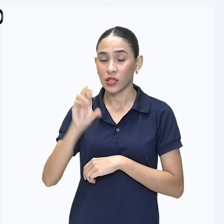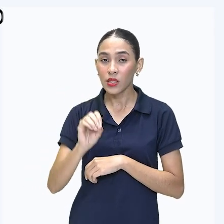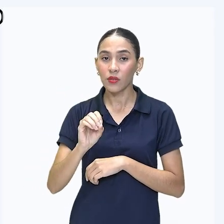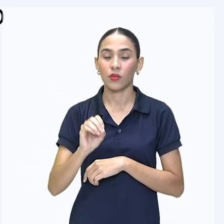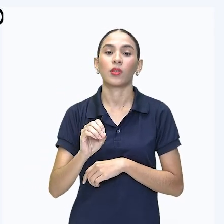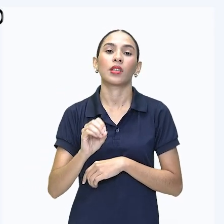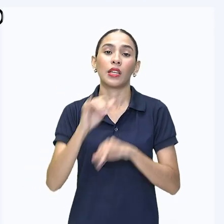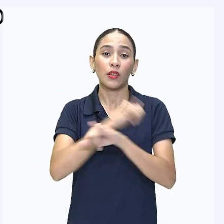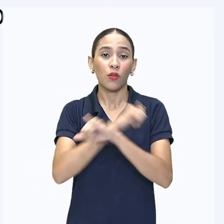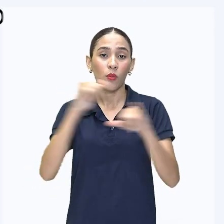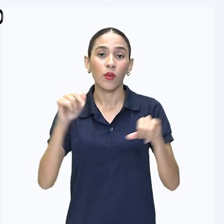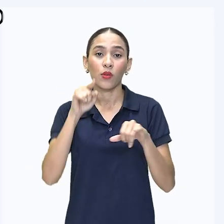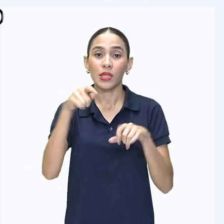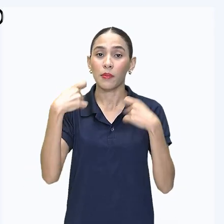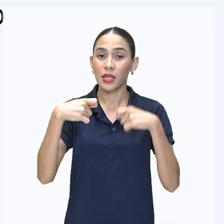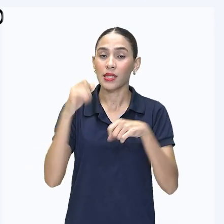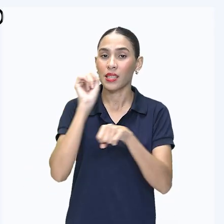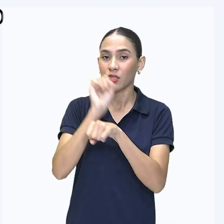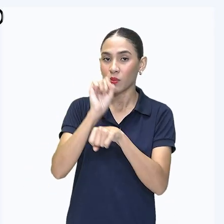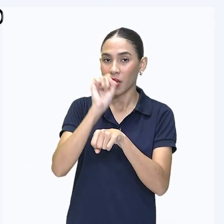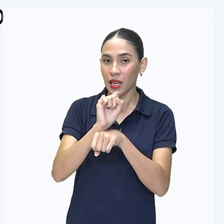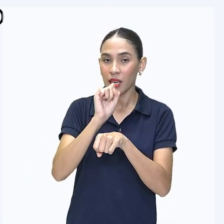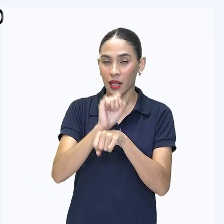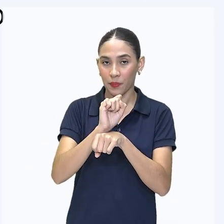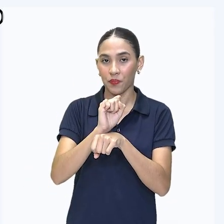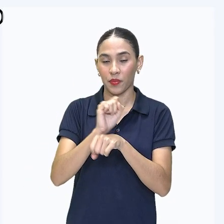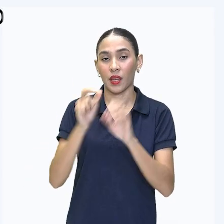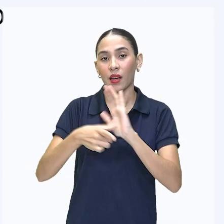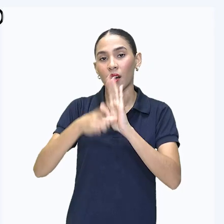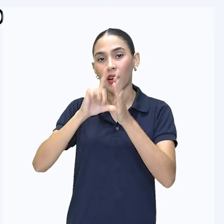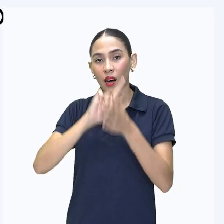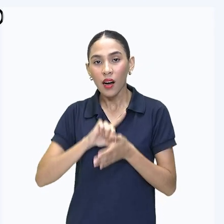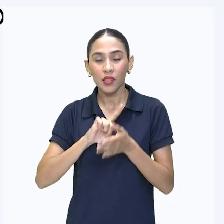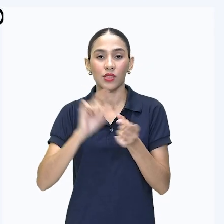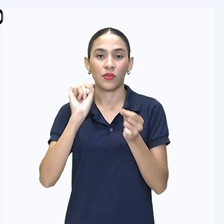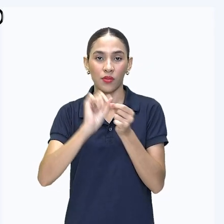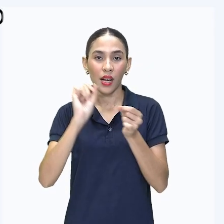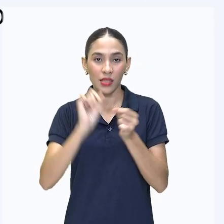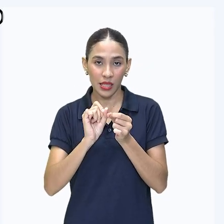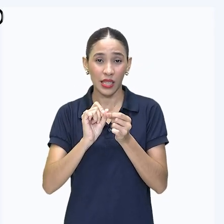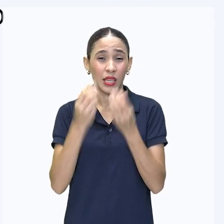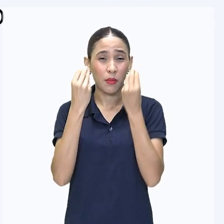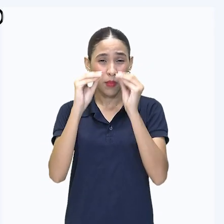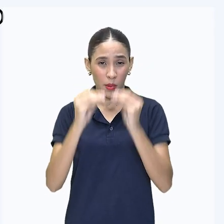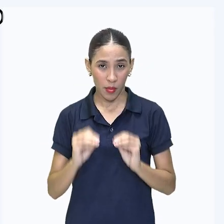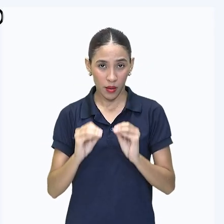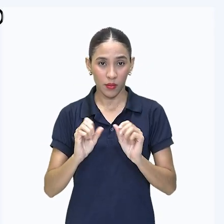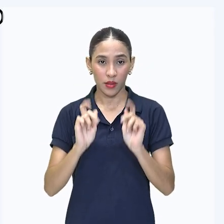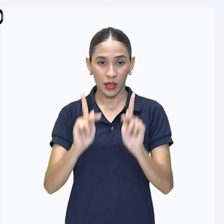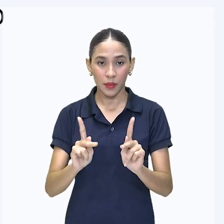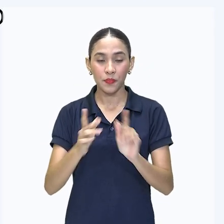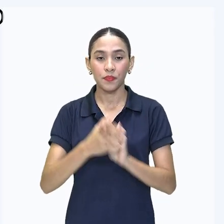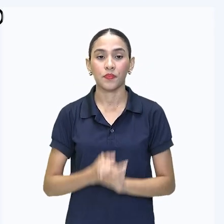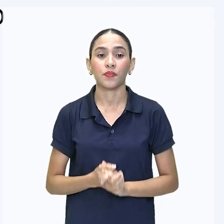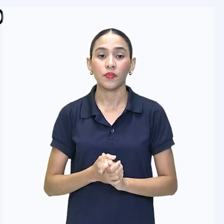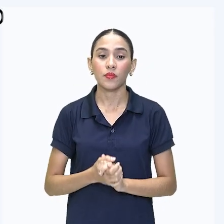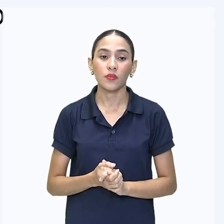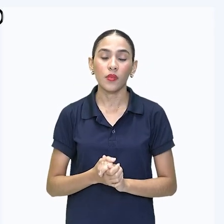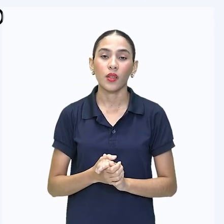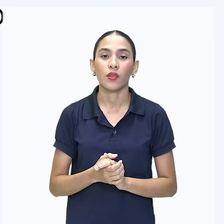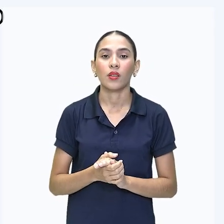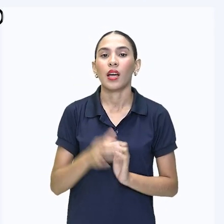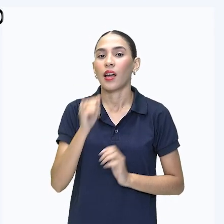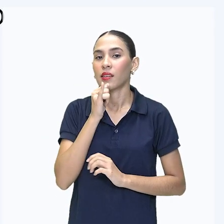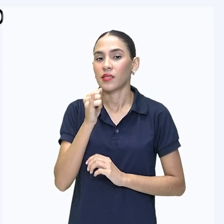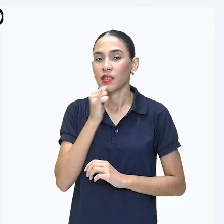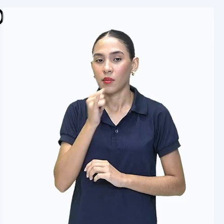aguardem a deliberação da secretaria acerca dos pontos facultativos antes de realizar qualquer lançamento. De maneira geral,